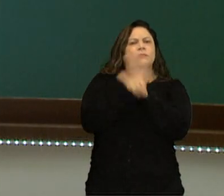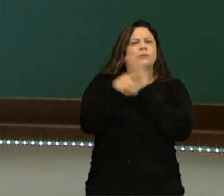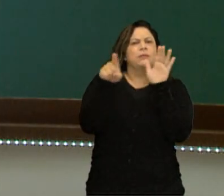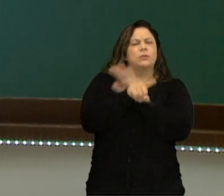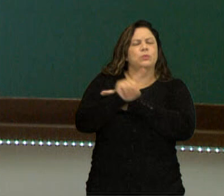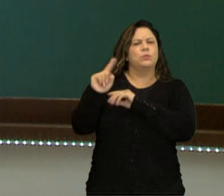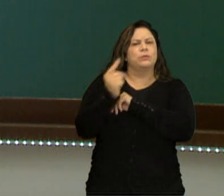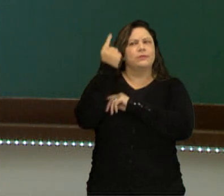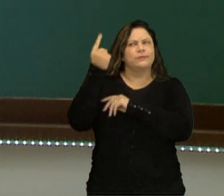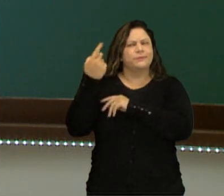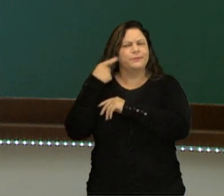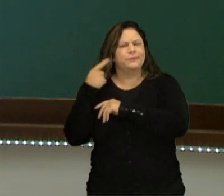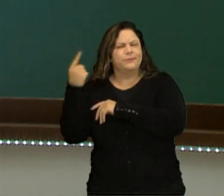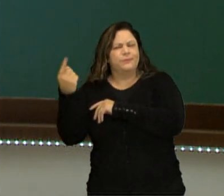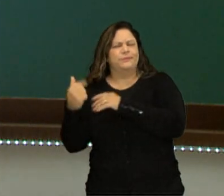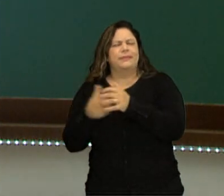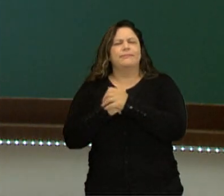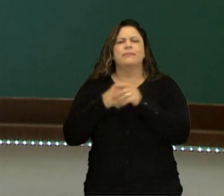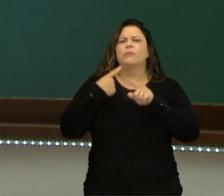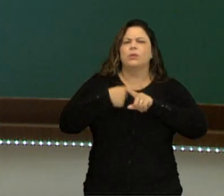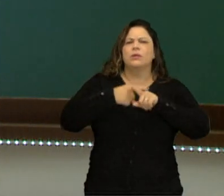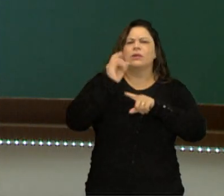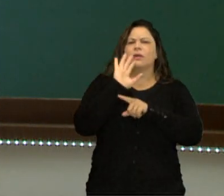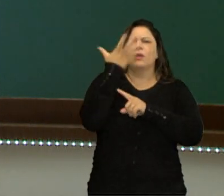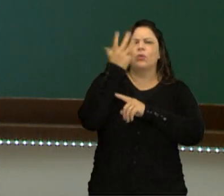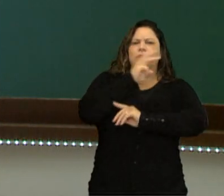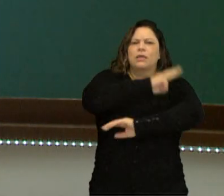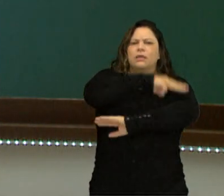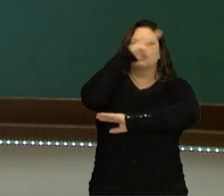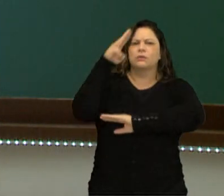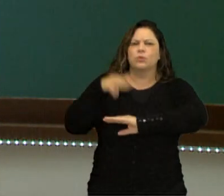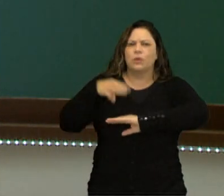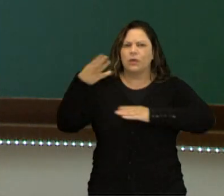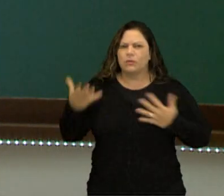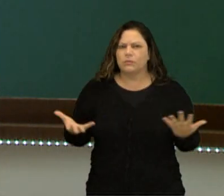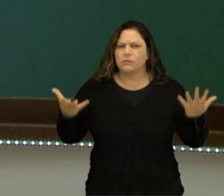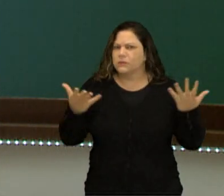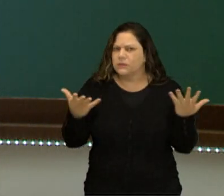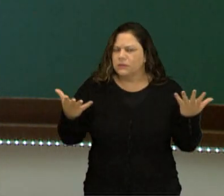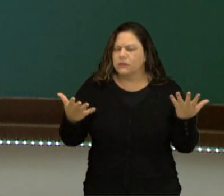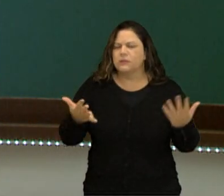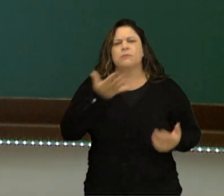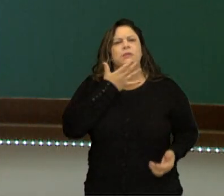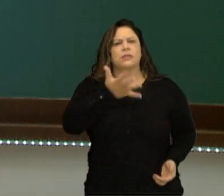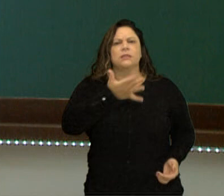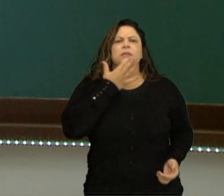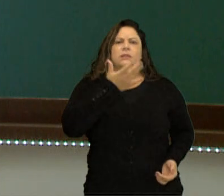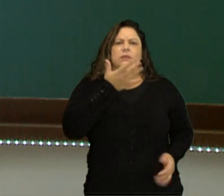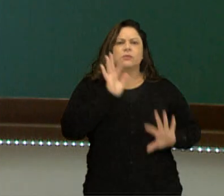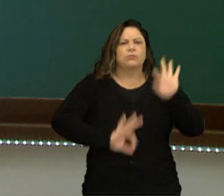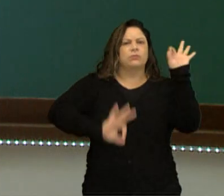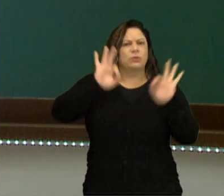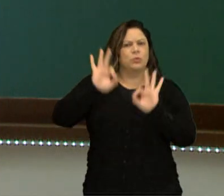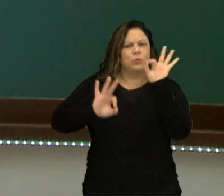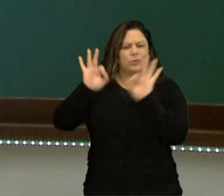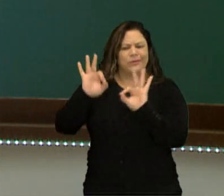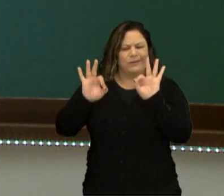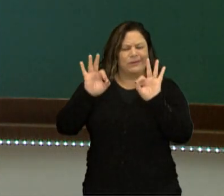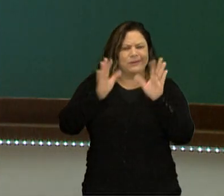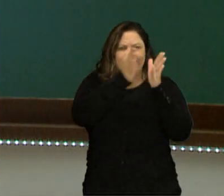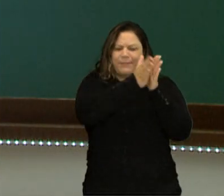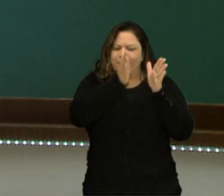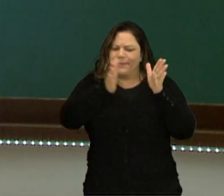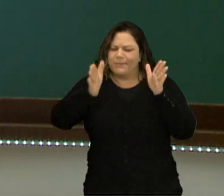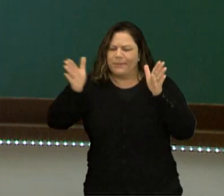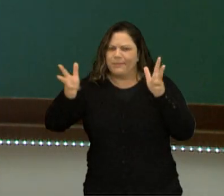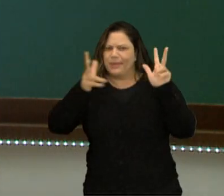só. Primeiro, por que ocorre o arco-íris? E segundo, por que as cores estão sempre organizadas na mesma ordem?